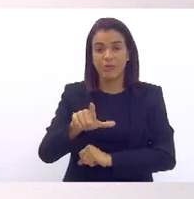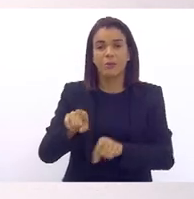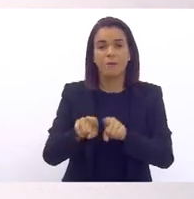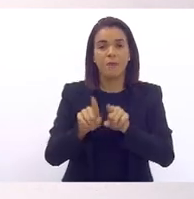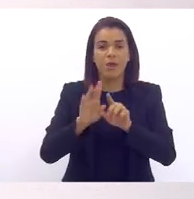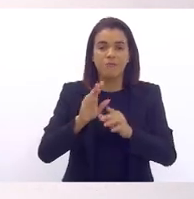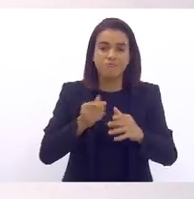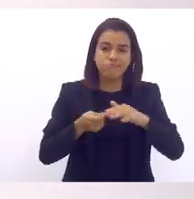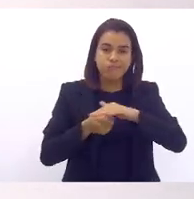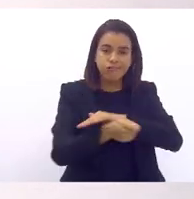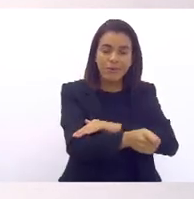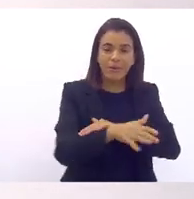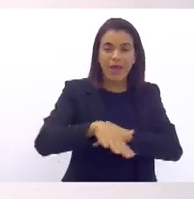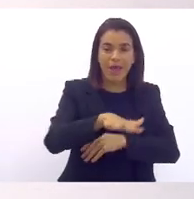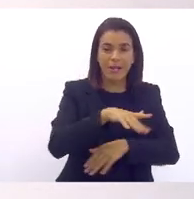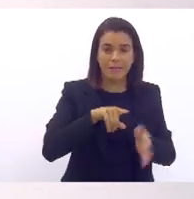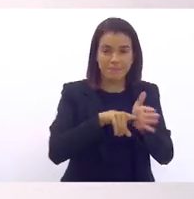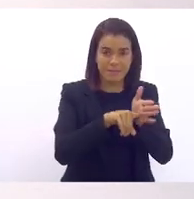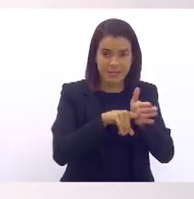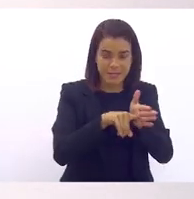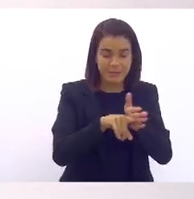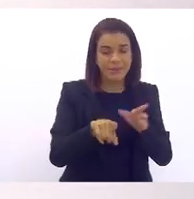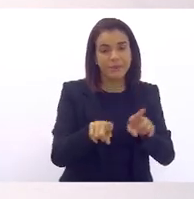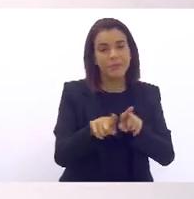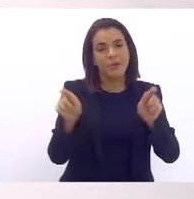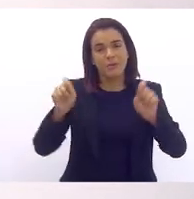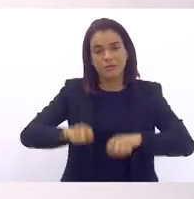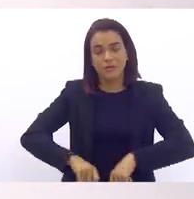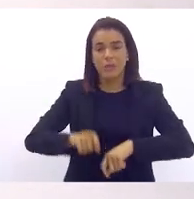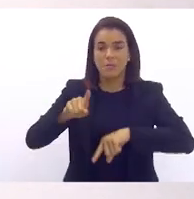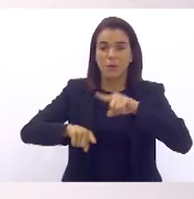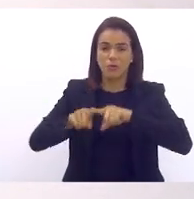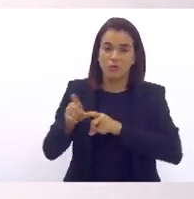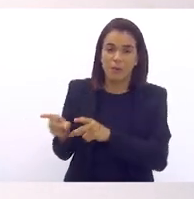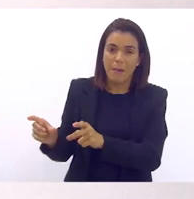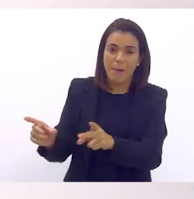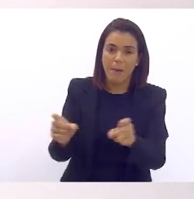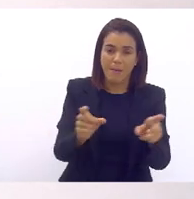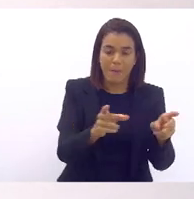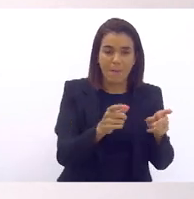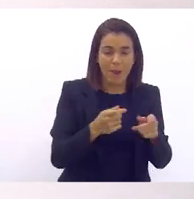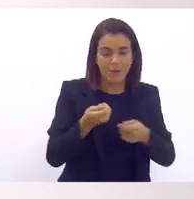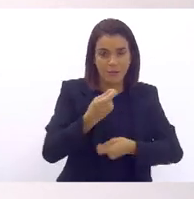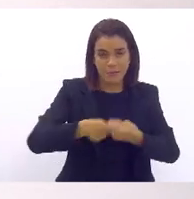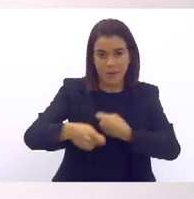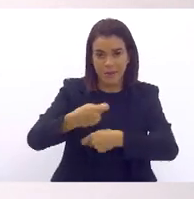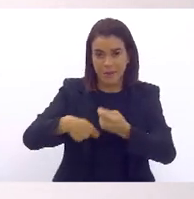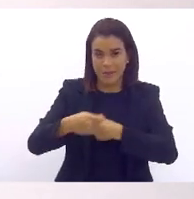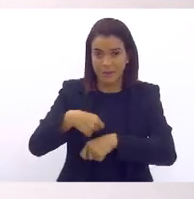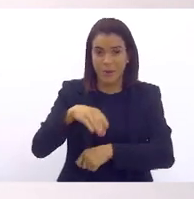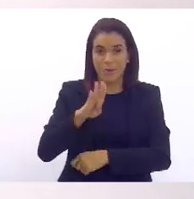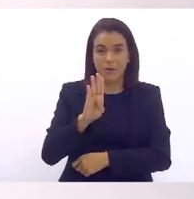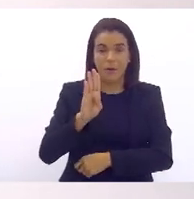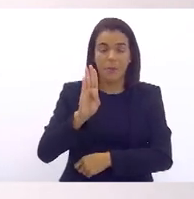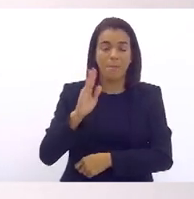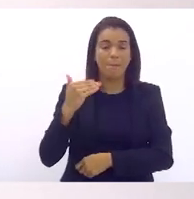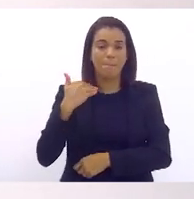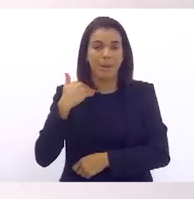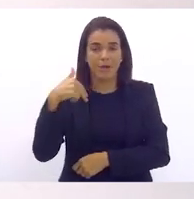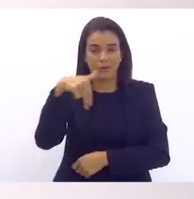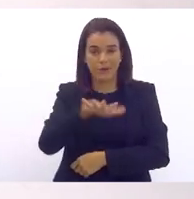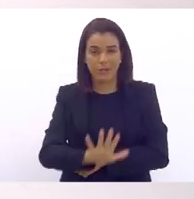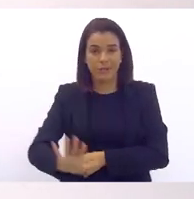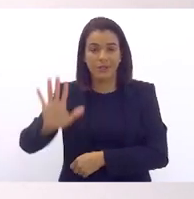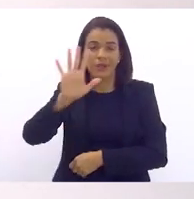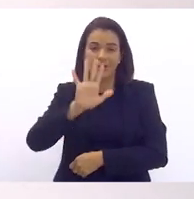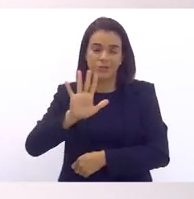pesquisa mas para inovação e com possibilidade de Levar produtos ao mercado Como eu disse aqui no Rio de Janeiro BNDS ferge fep